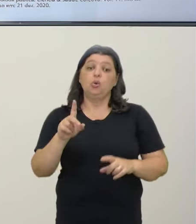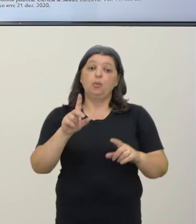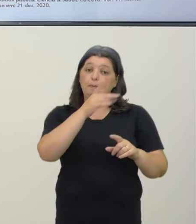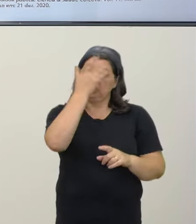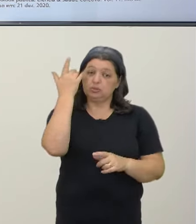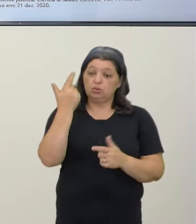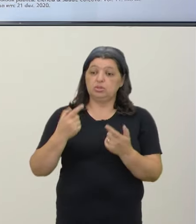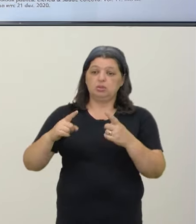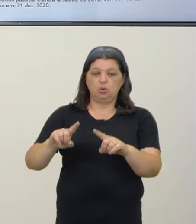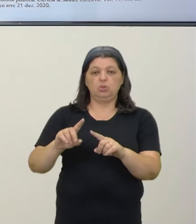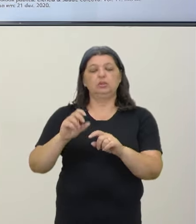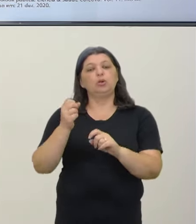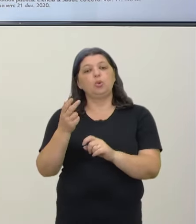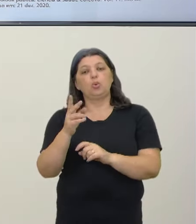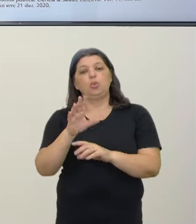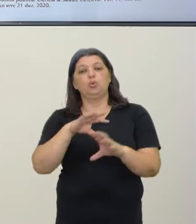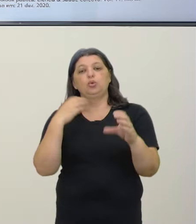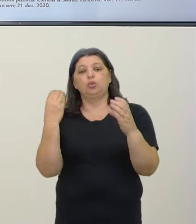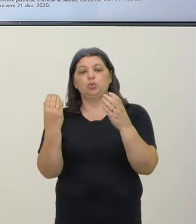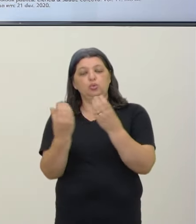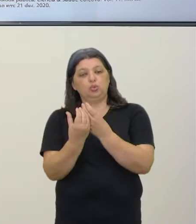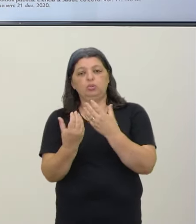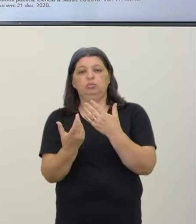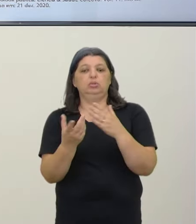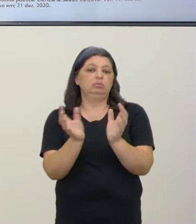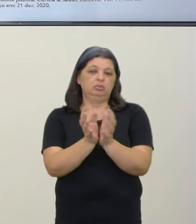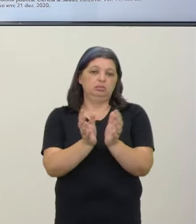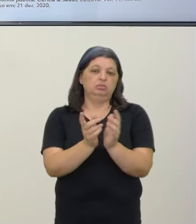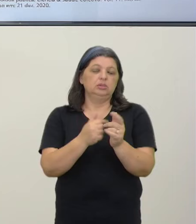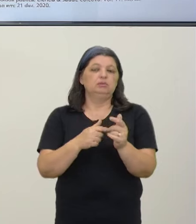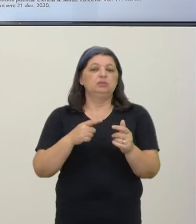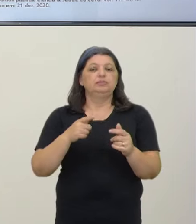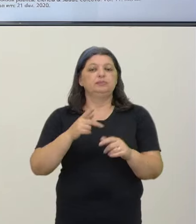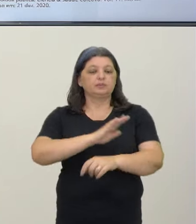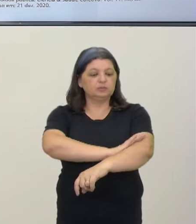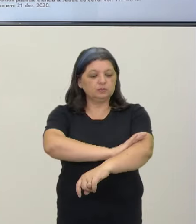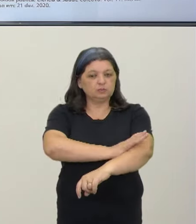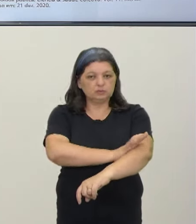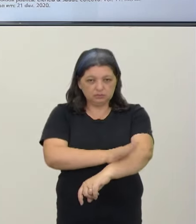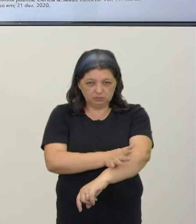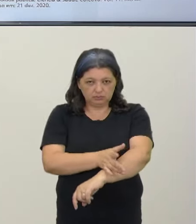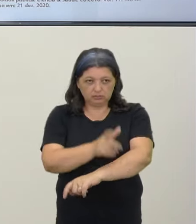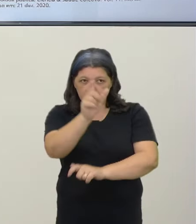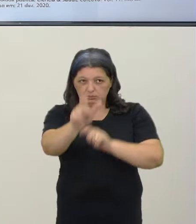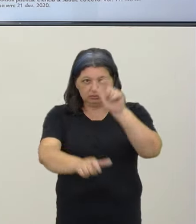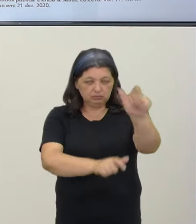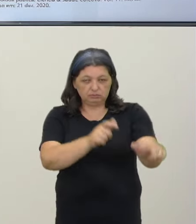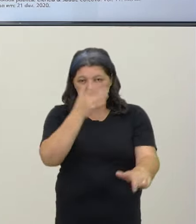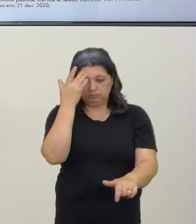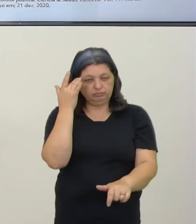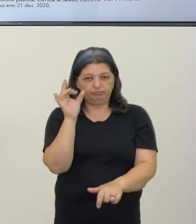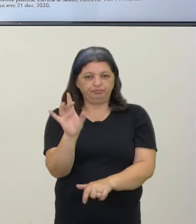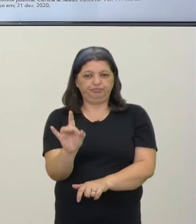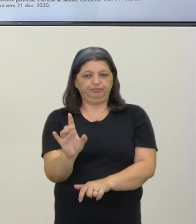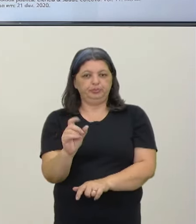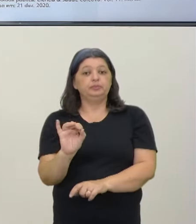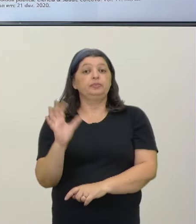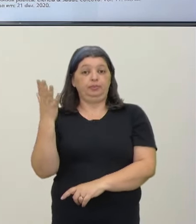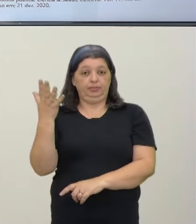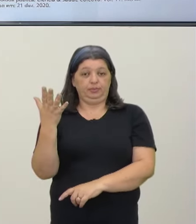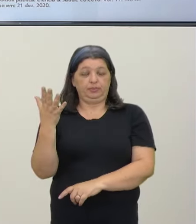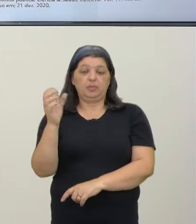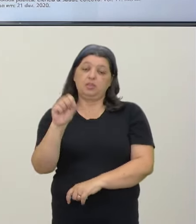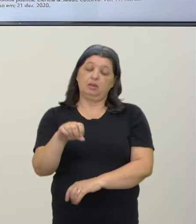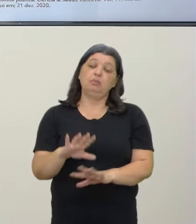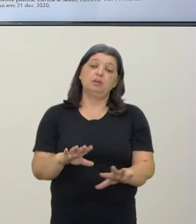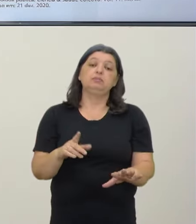quando a gente fala, por exemplo, de racismo, né, o racismo ele não é direcionado a uma pessoa específica. Quando ele acontece numa situação, sim.